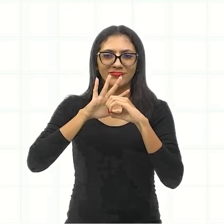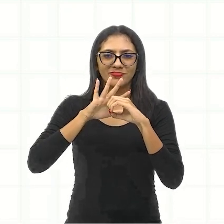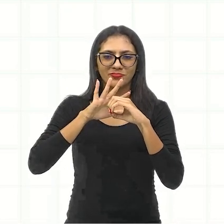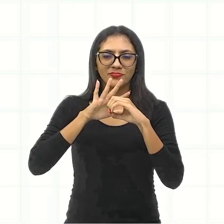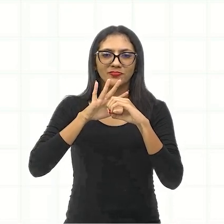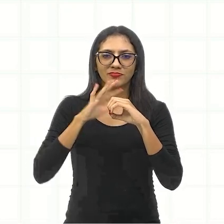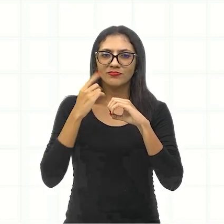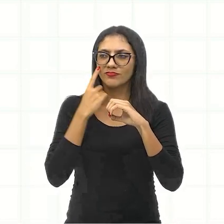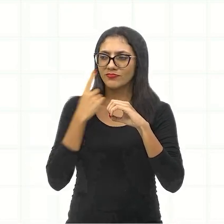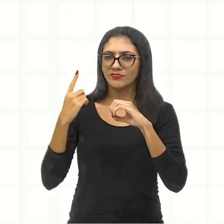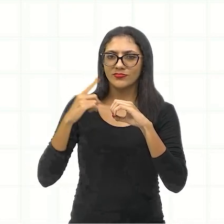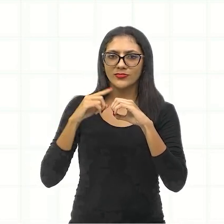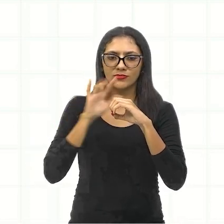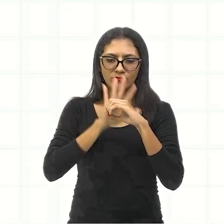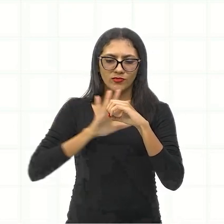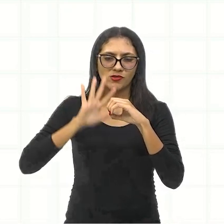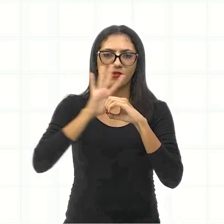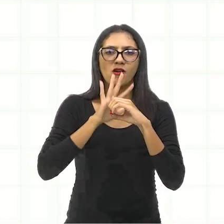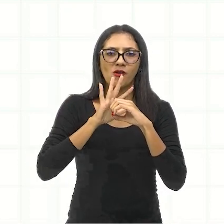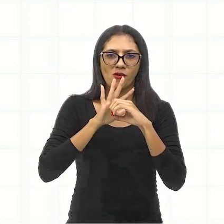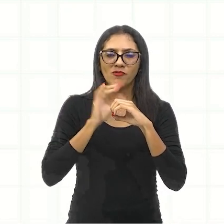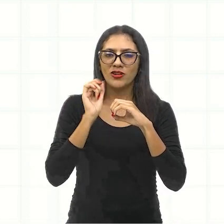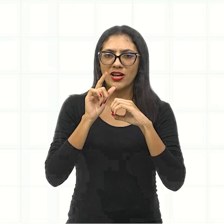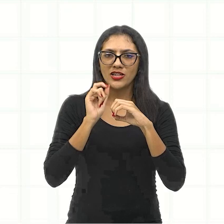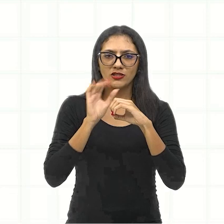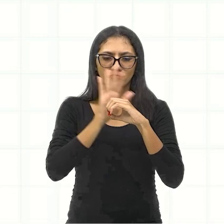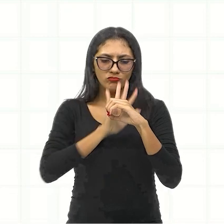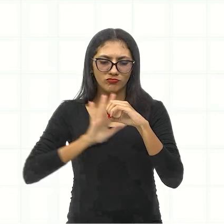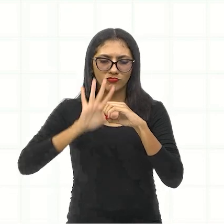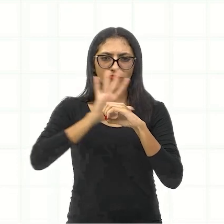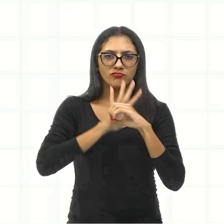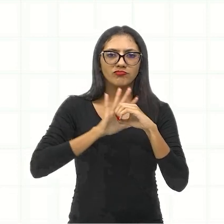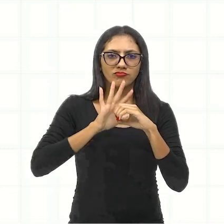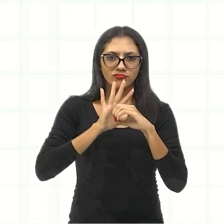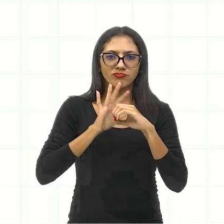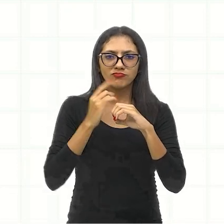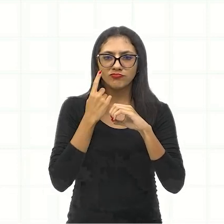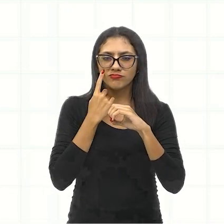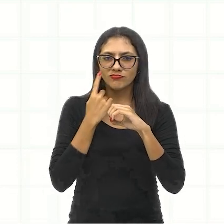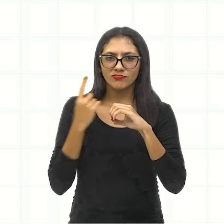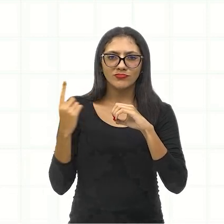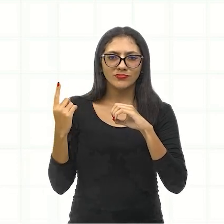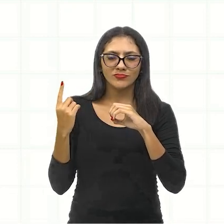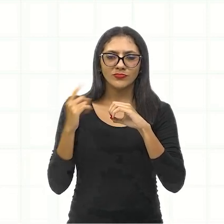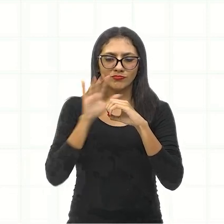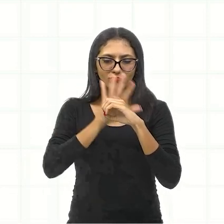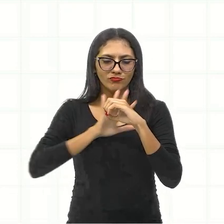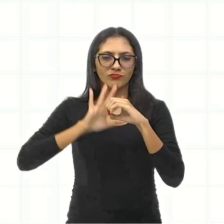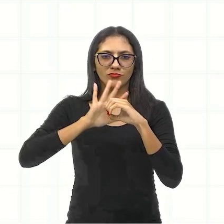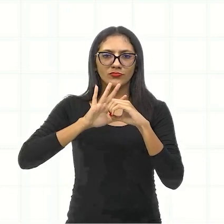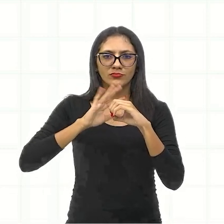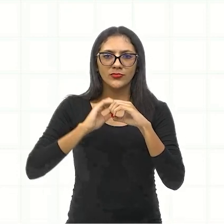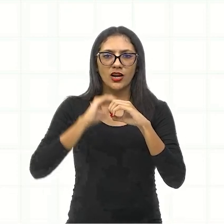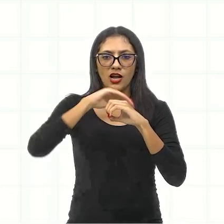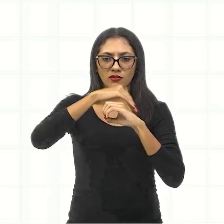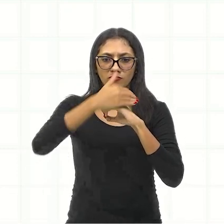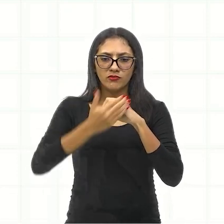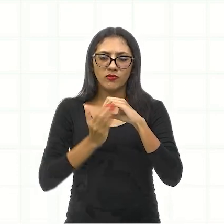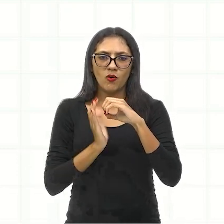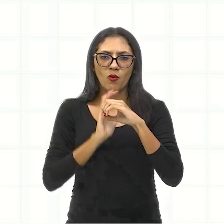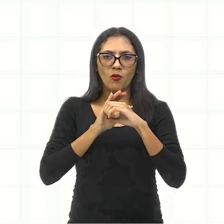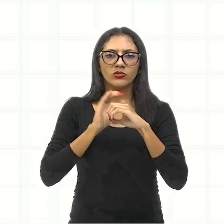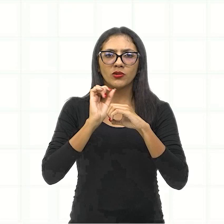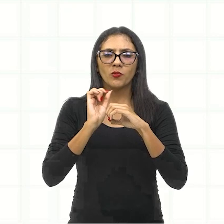então o óvulo. A gente está destacando aqui, ó, em azul. Vamos tirar aqui só para não confundir. E em volta nós vamos ter os espermatozoides,